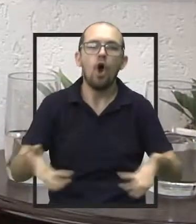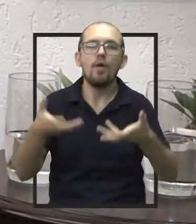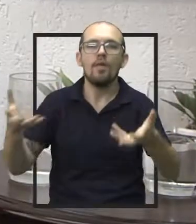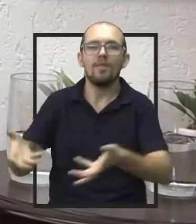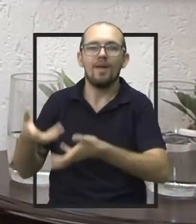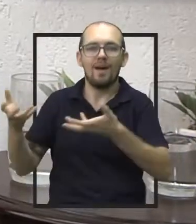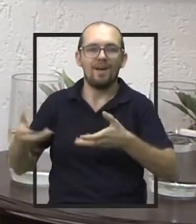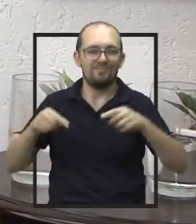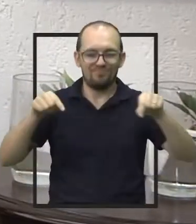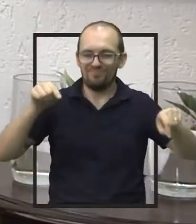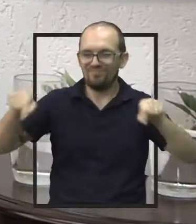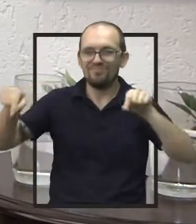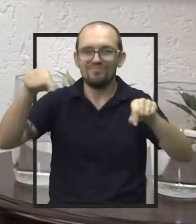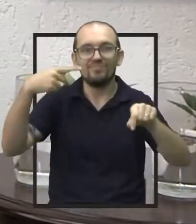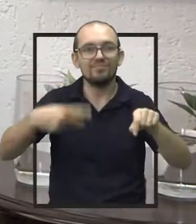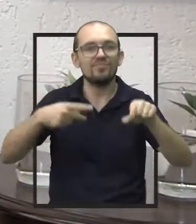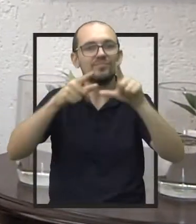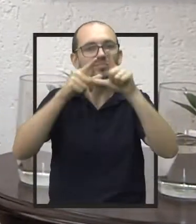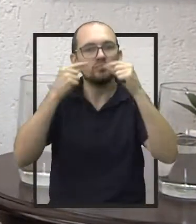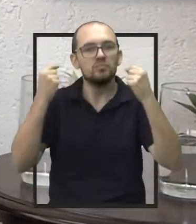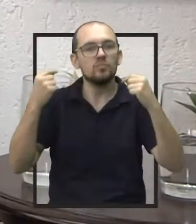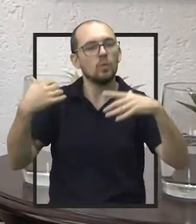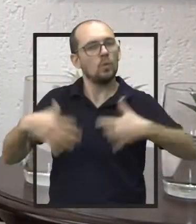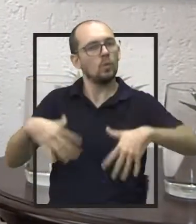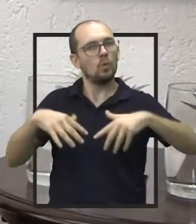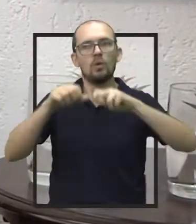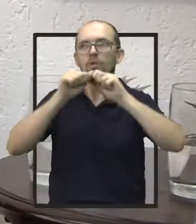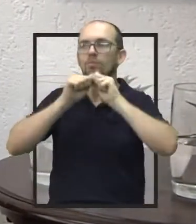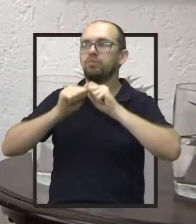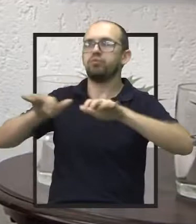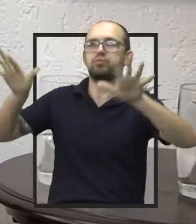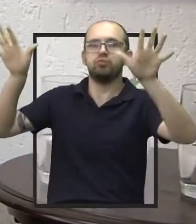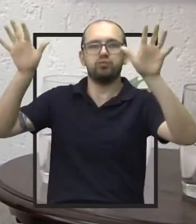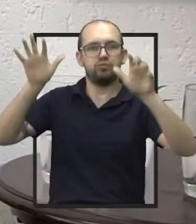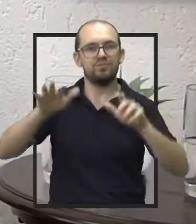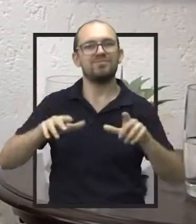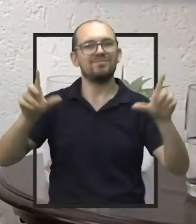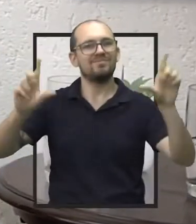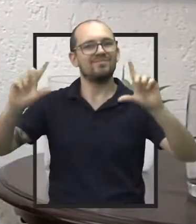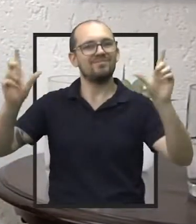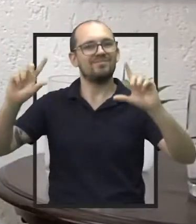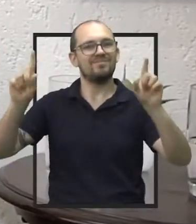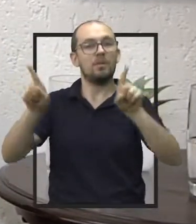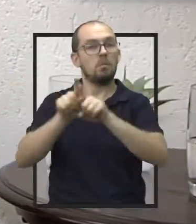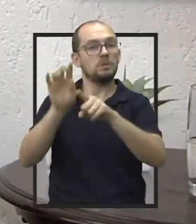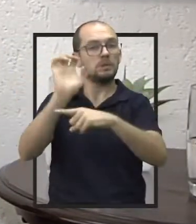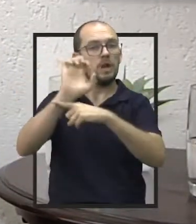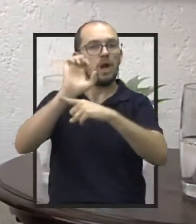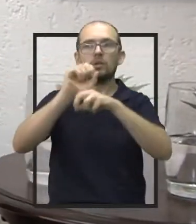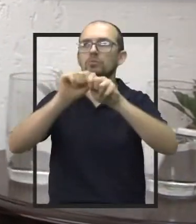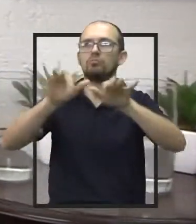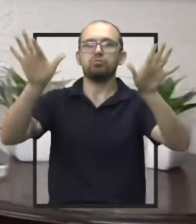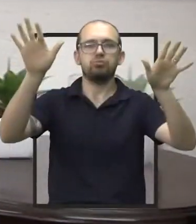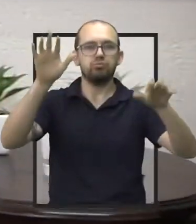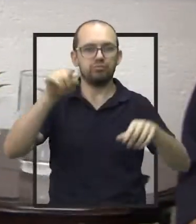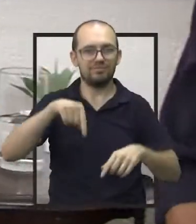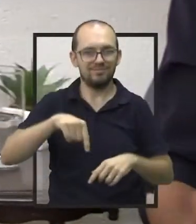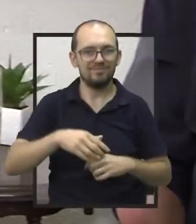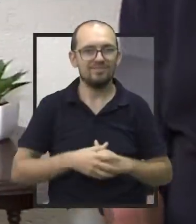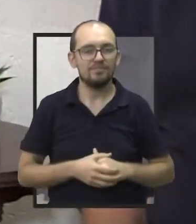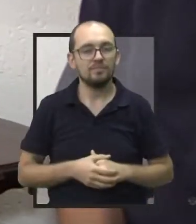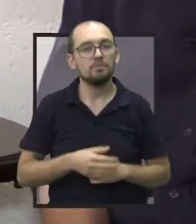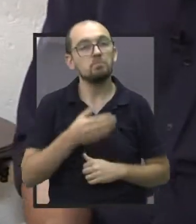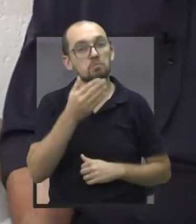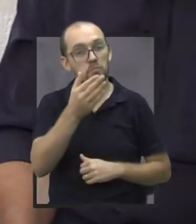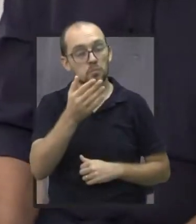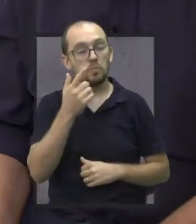que foi reconhecido inclusive pela mídia regional e estadual olha eu posso